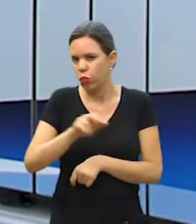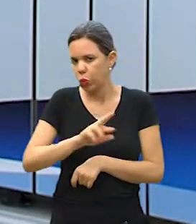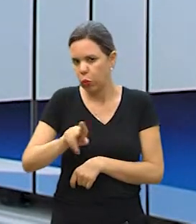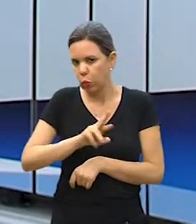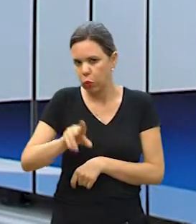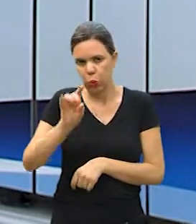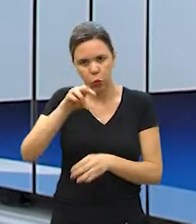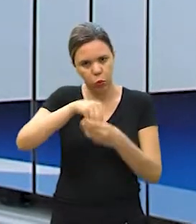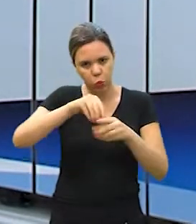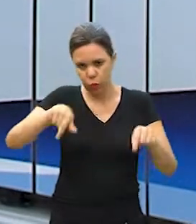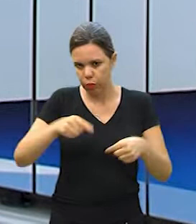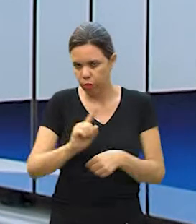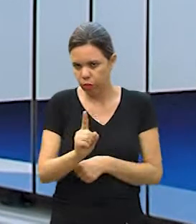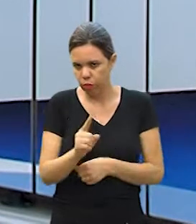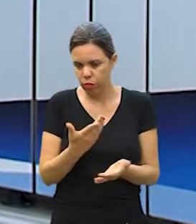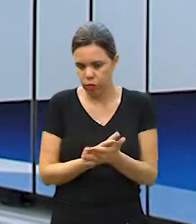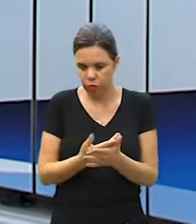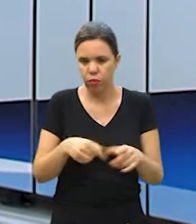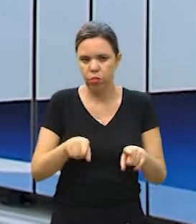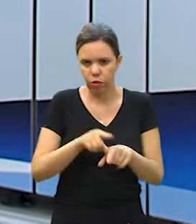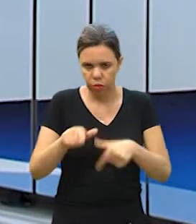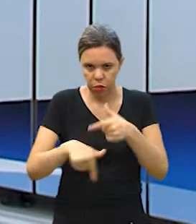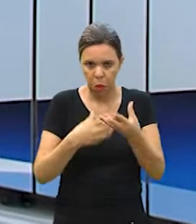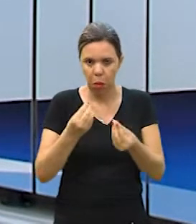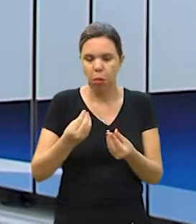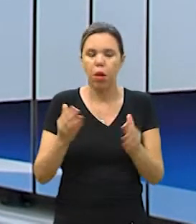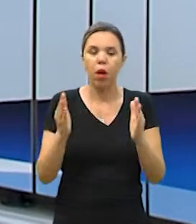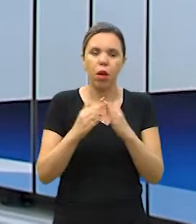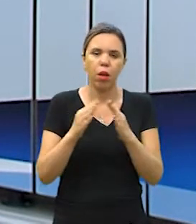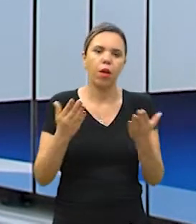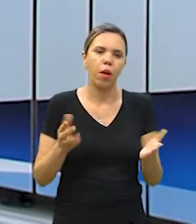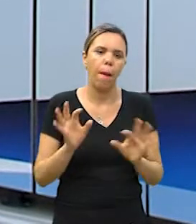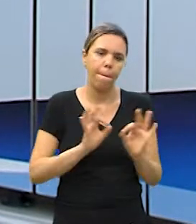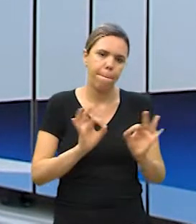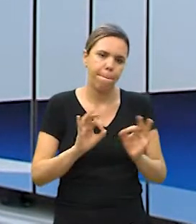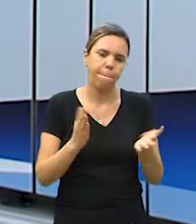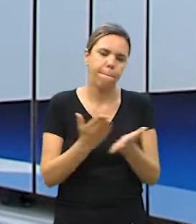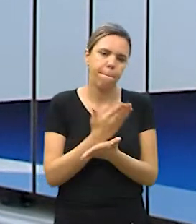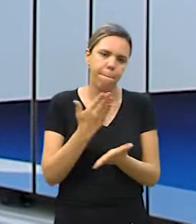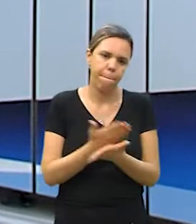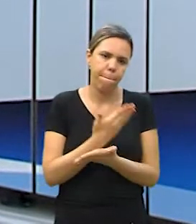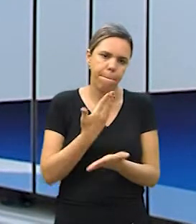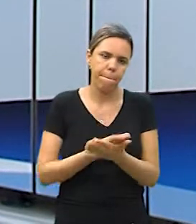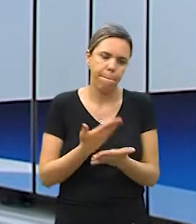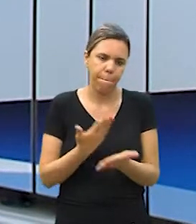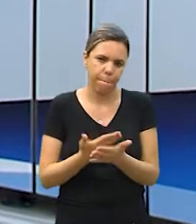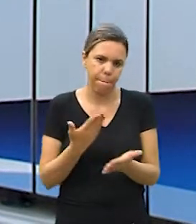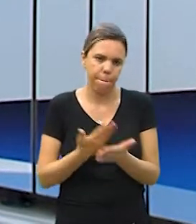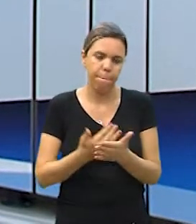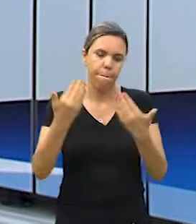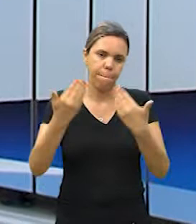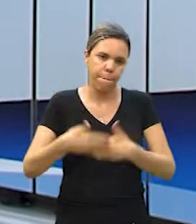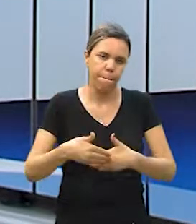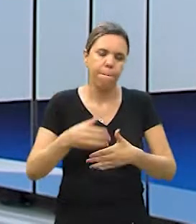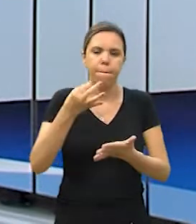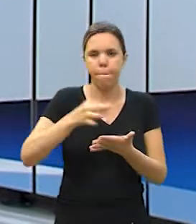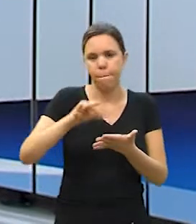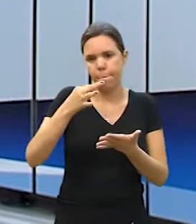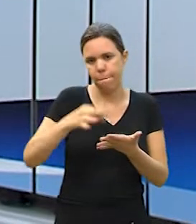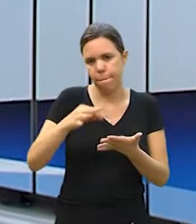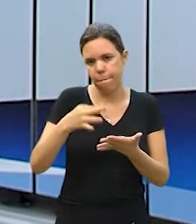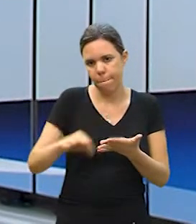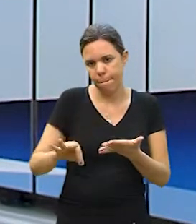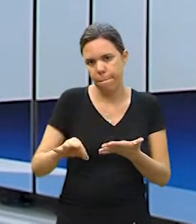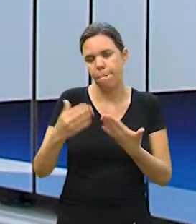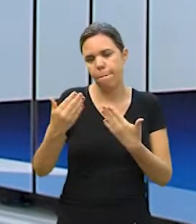ele não é só dentro da sala de aula, ele trabalha muito em casa, preparando aula, preparando prova, corrigindo